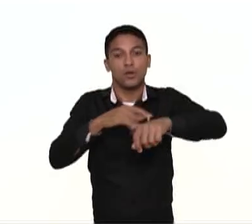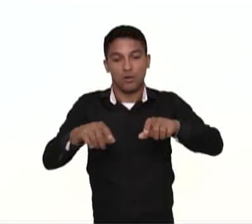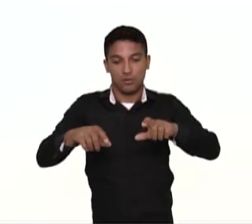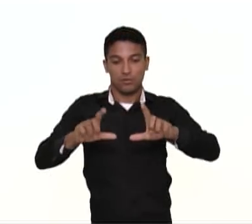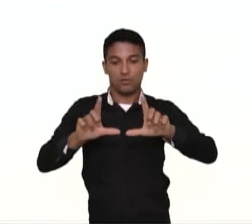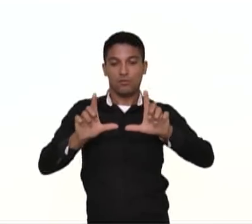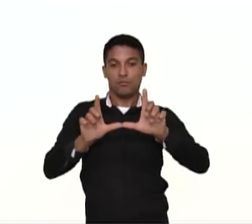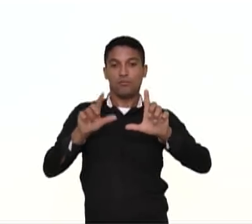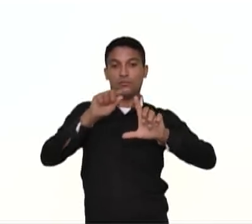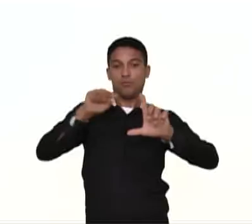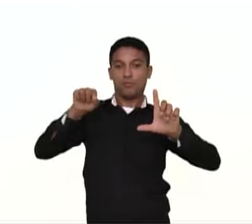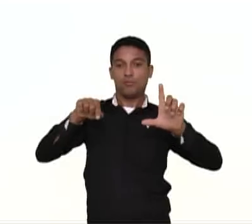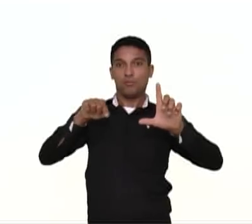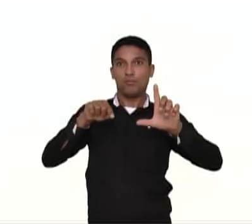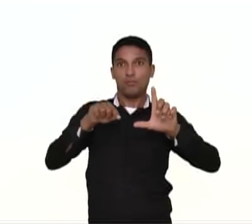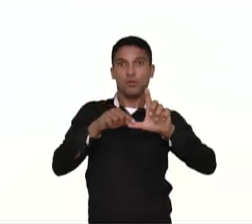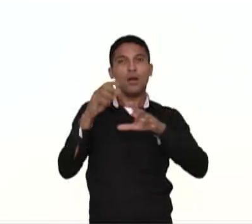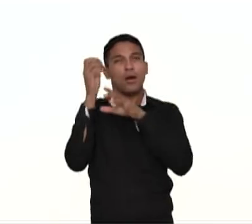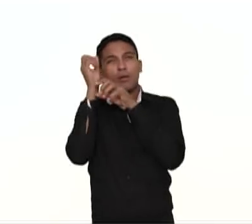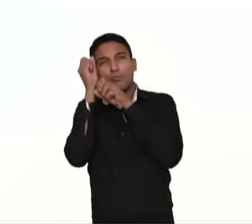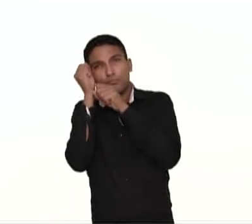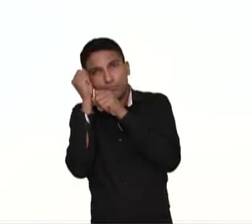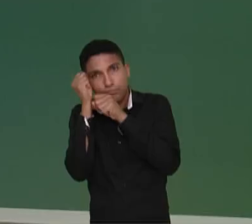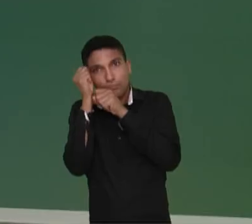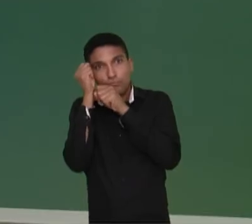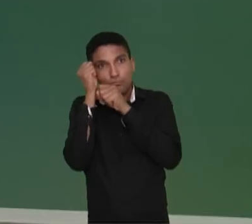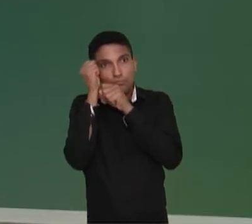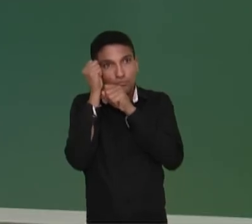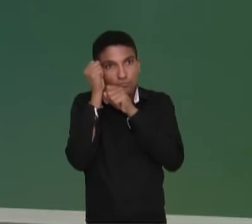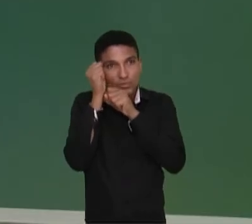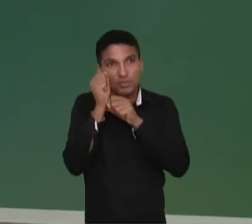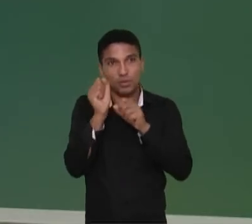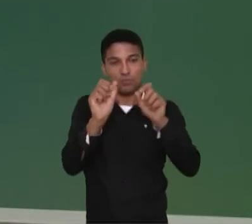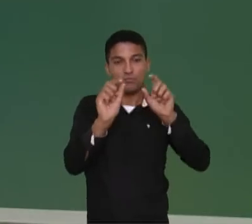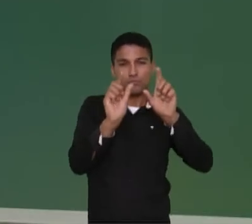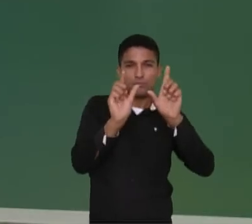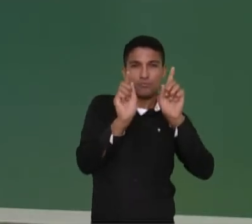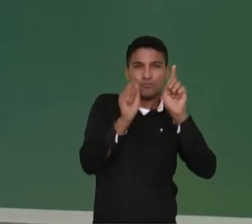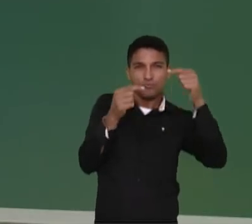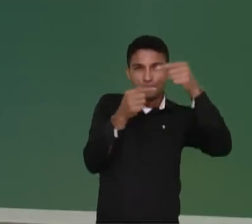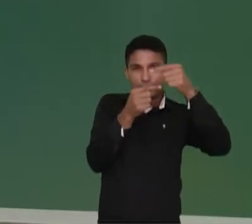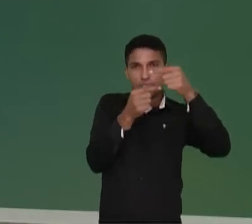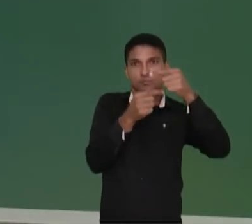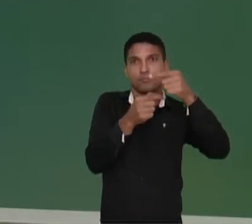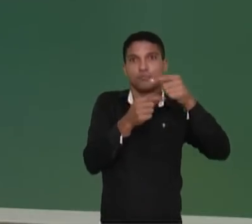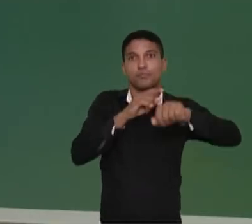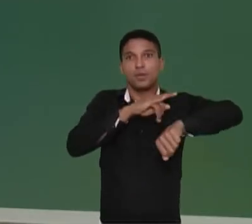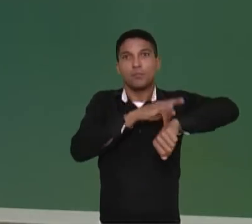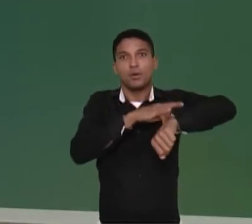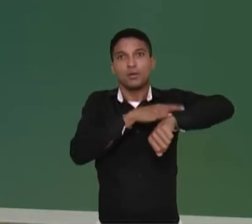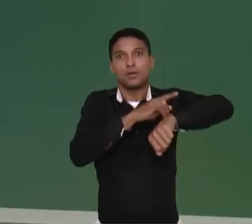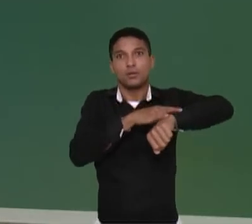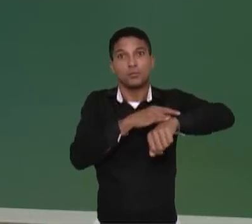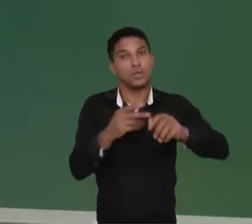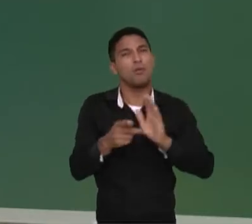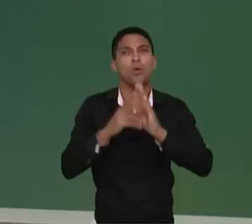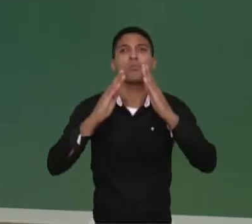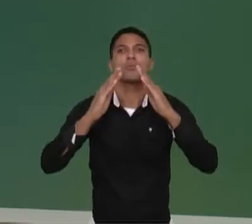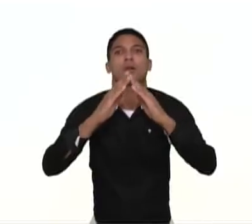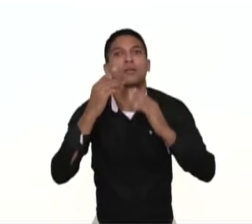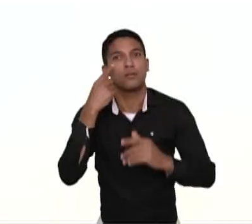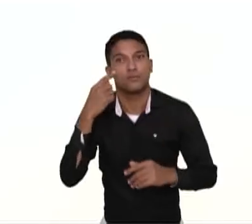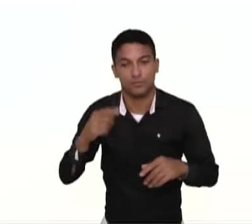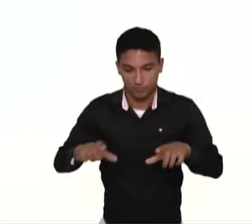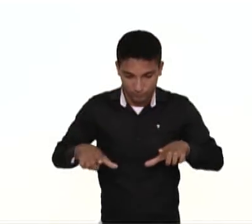tudo ali, né? Representaçãozinha da porta aqui, porta do banheiro e tal. De uma casa, né? Se a